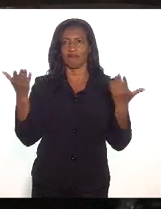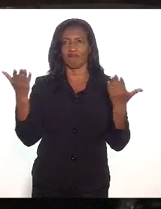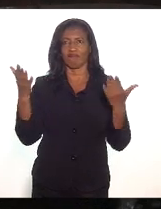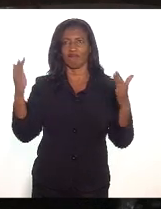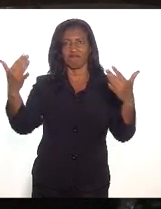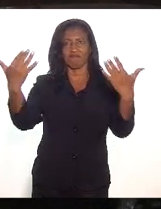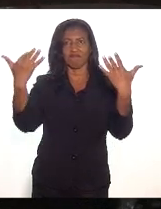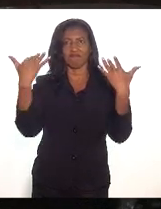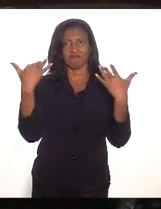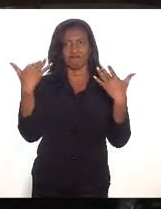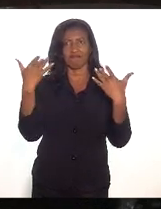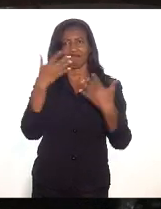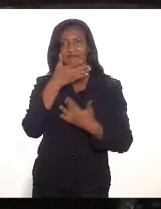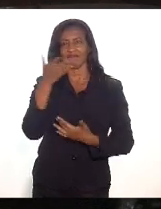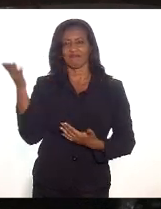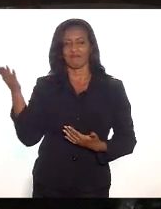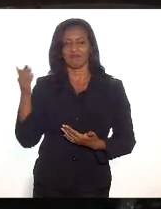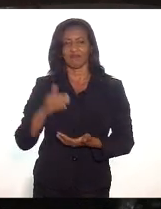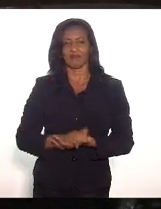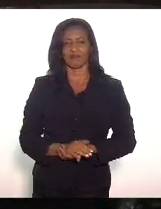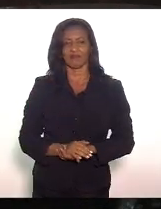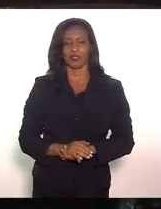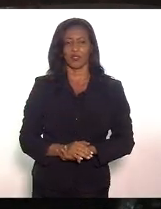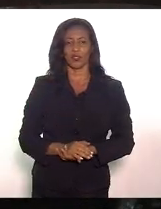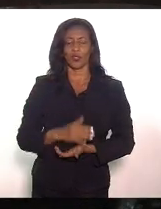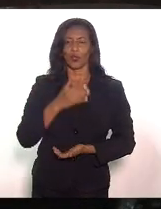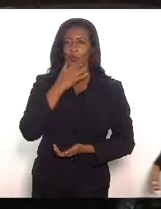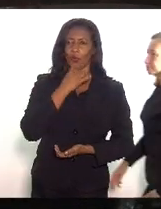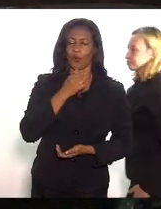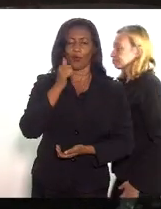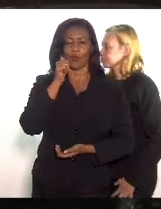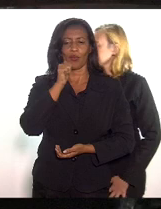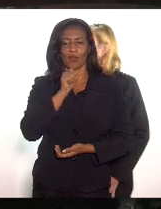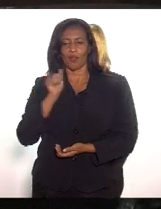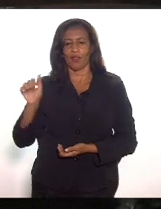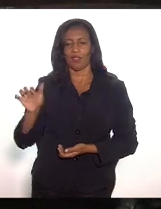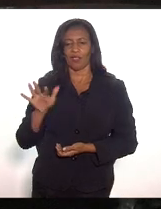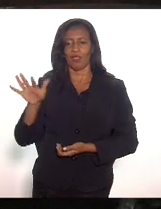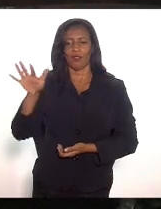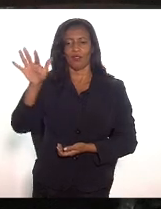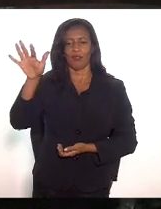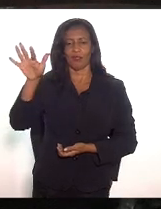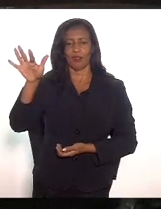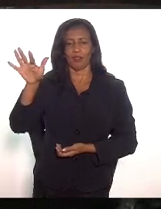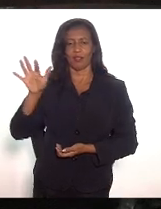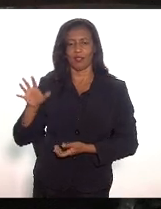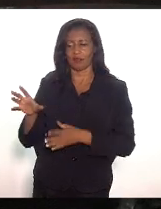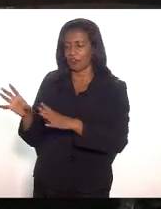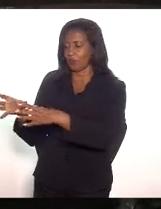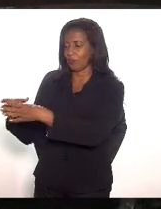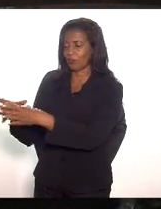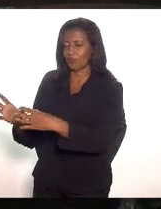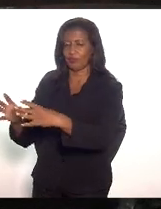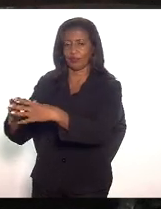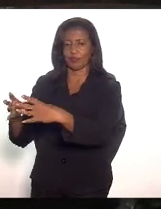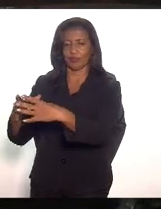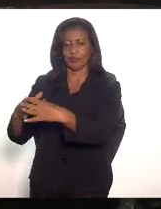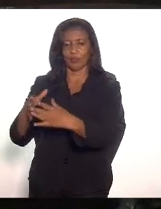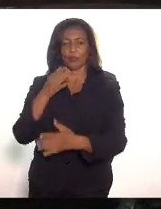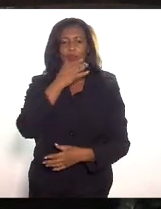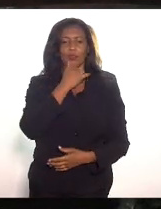senhoras sedaianos, senhores e senhoras da favela e da periferia, senhores e